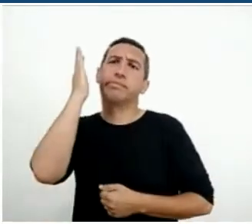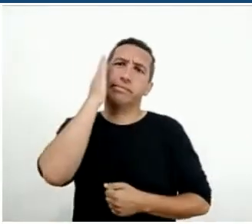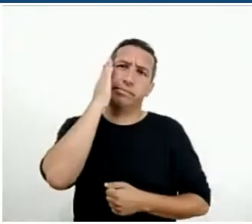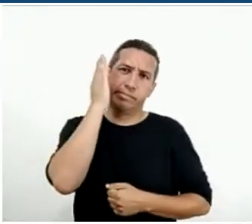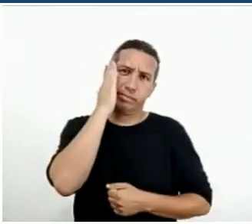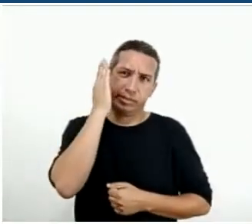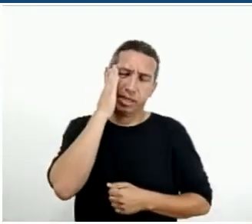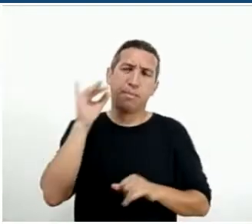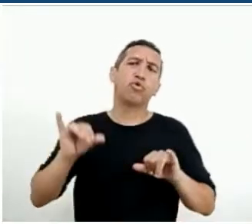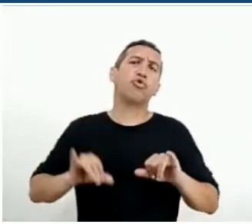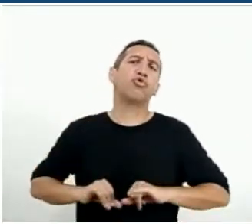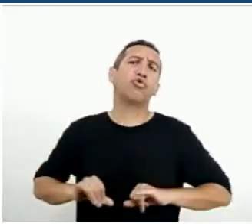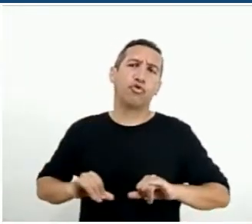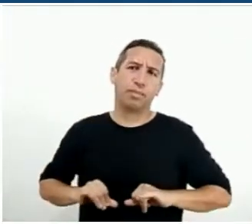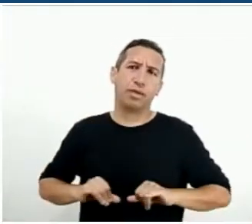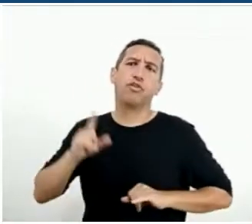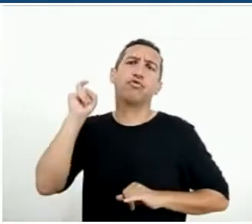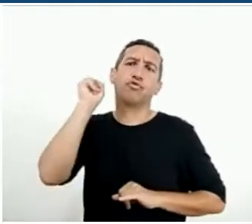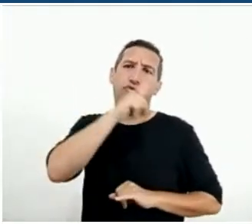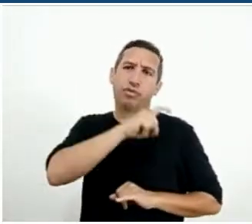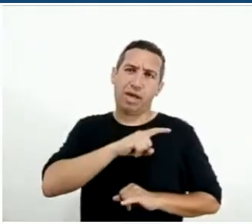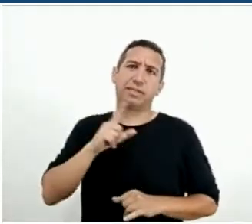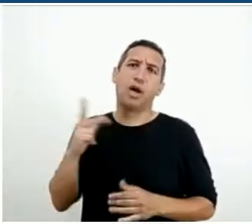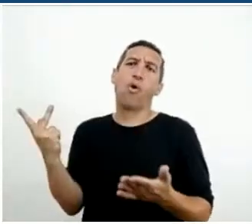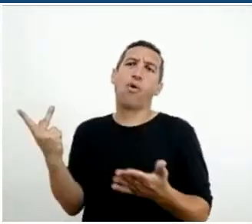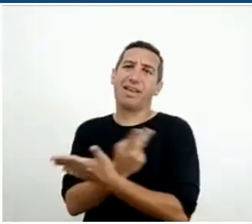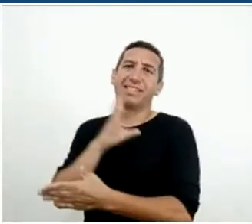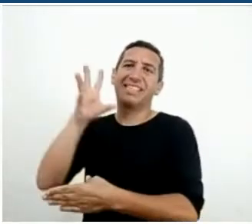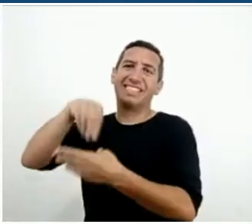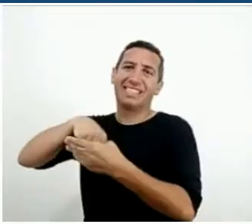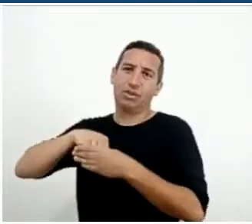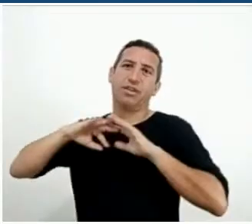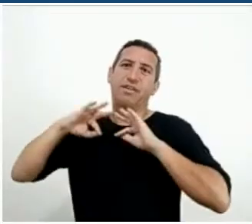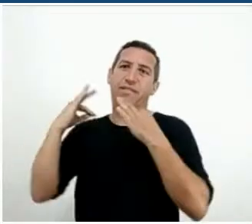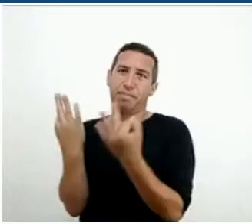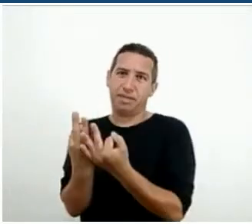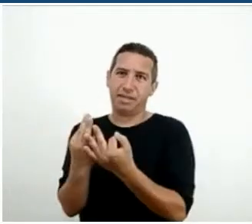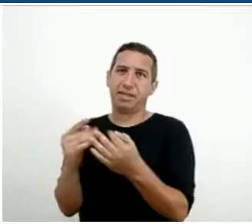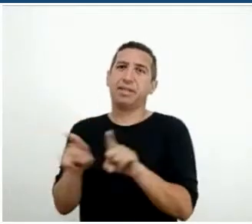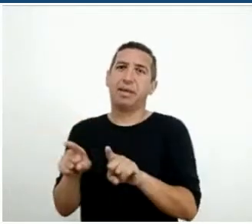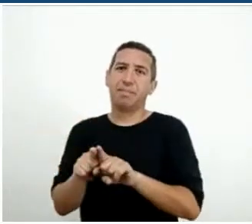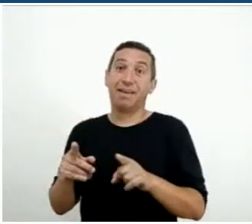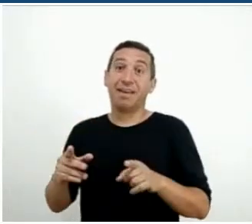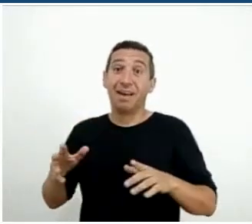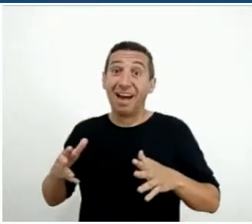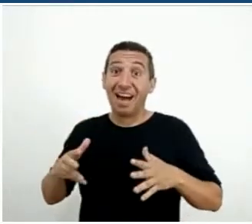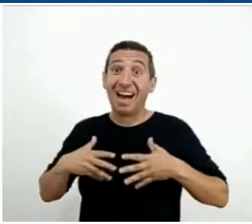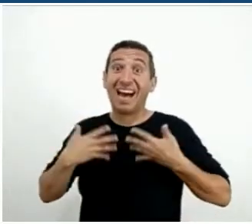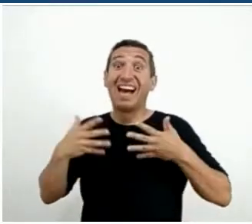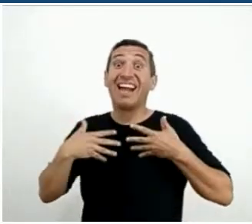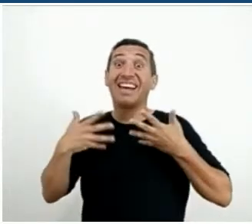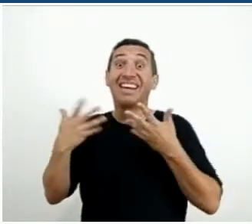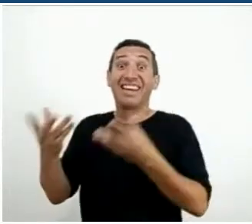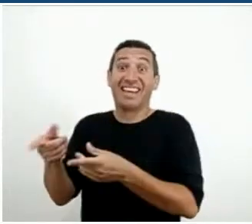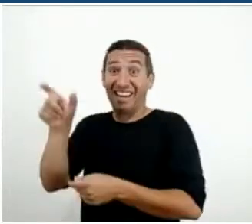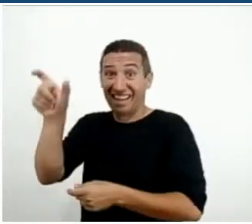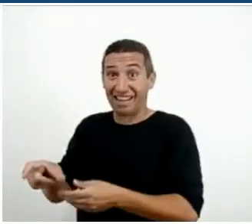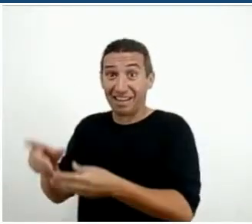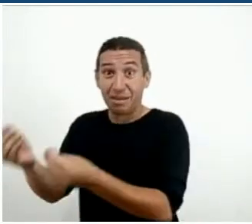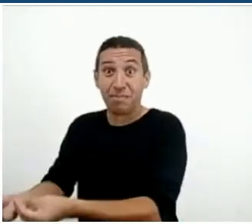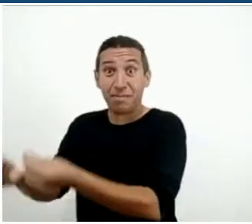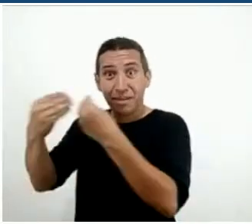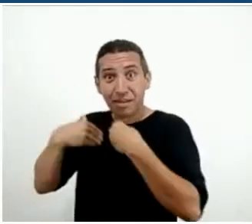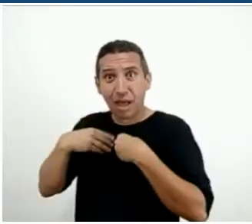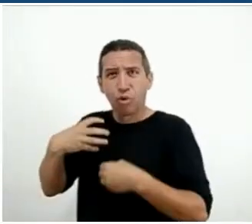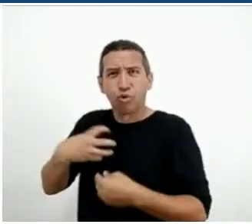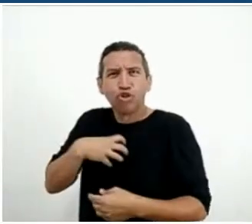sofrimento e das dificuldades que isso causa, em paralelo às alegrias que essas pessoas trazem para a gente, o aprendizado de vida